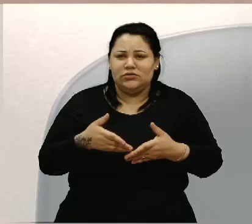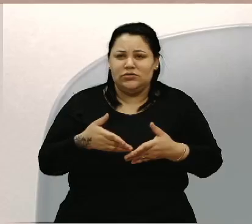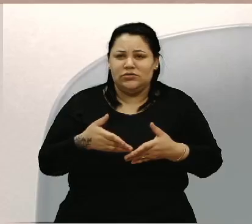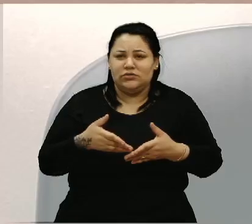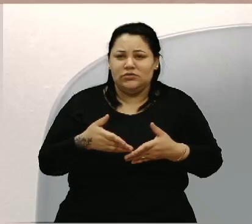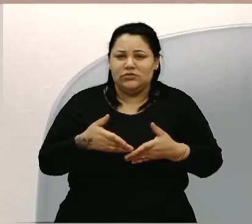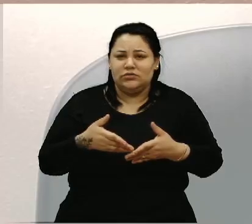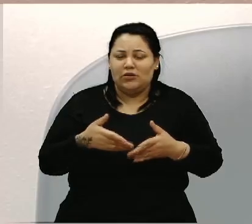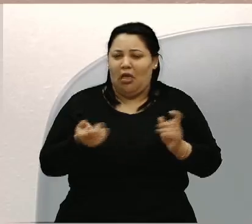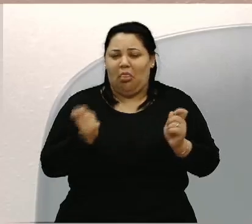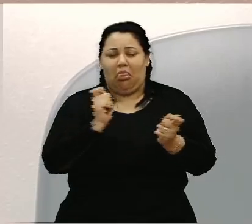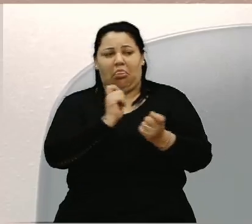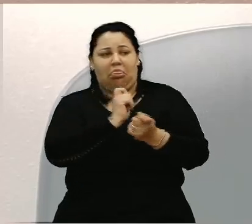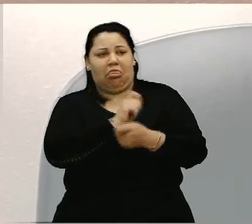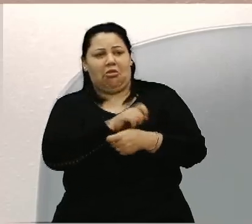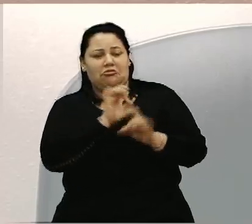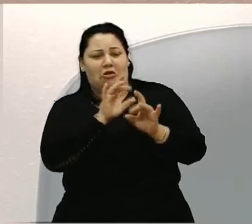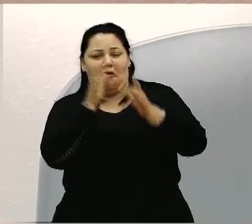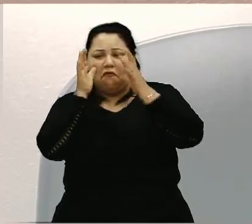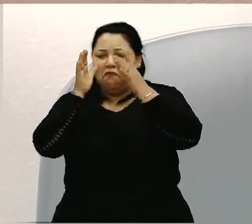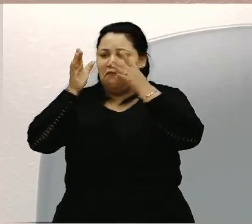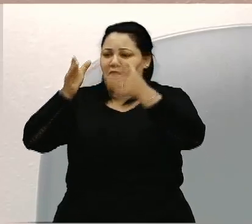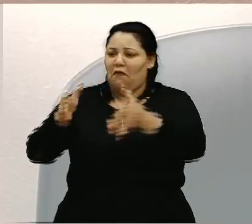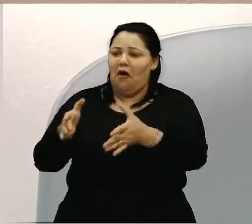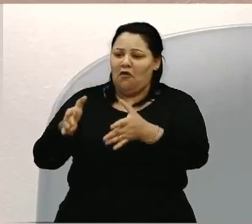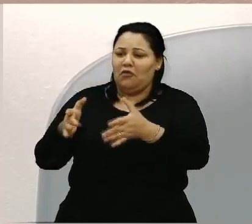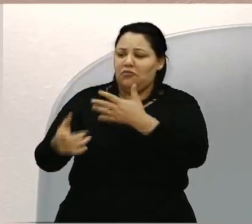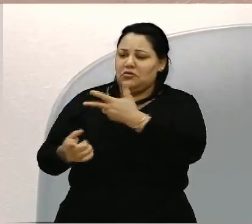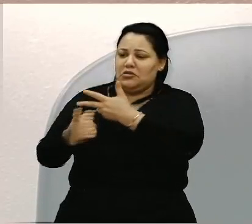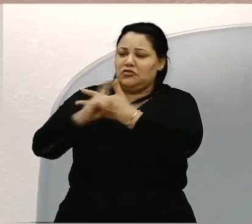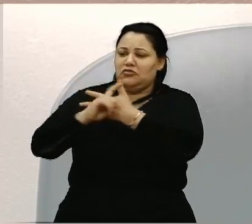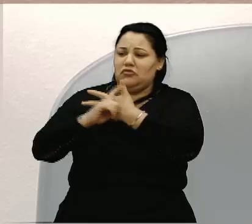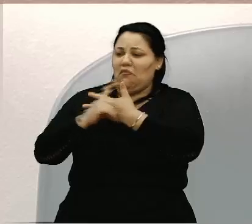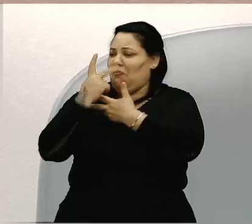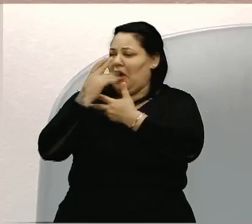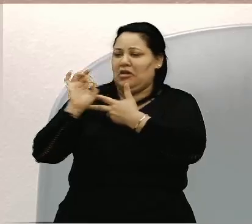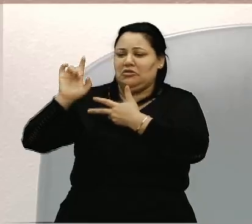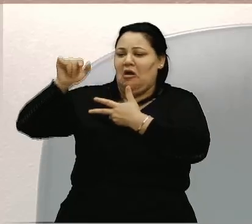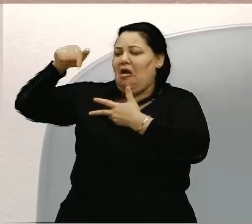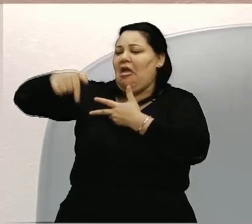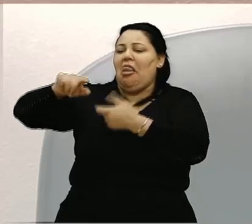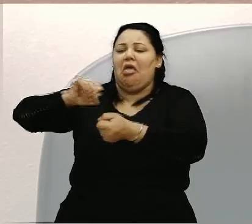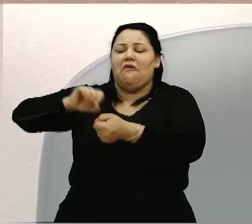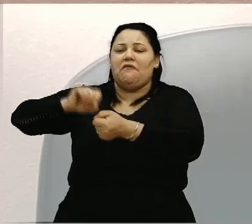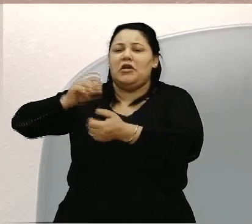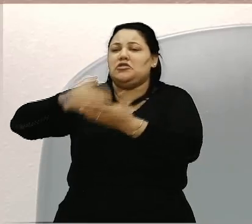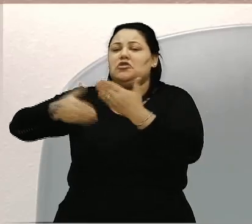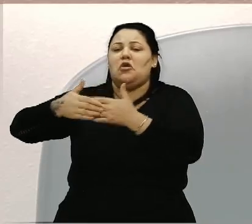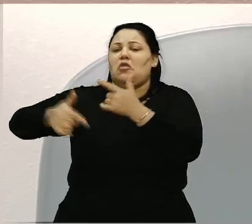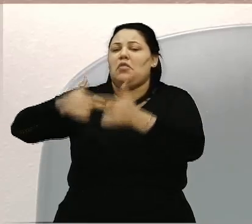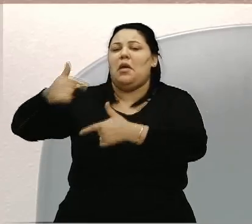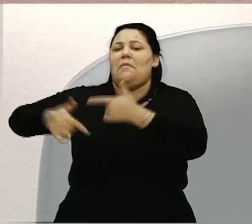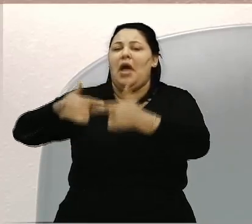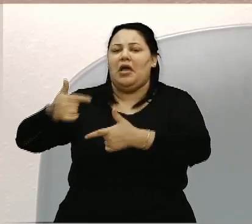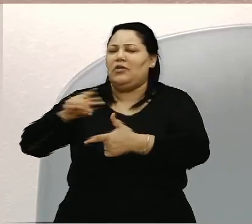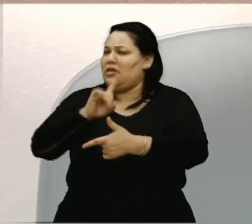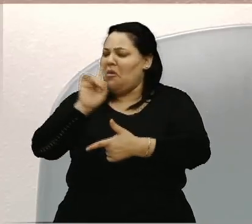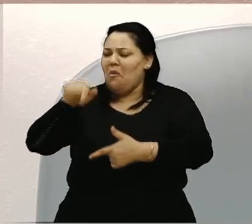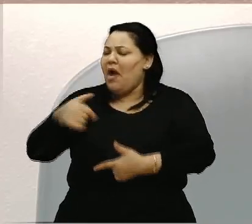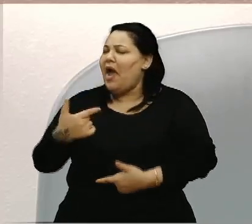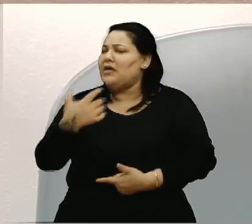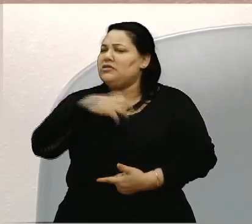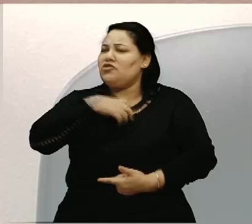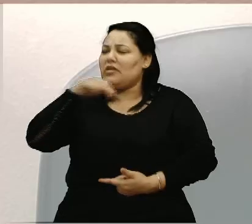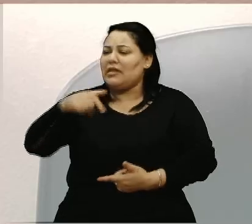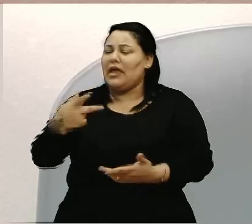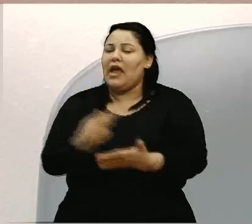num único... Para declarar o voto, senhor presidente. Num único, vamos dizer, poder. E não é assim que funciona.